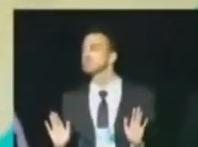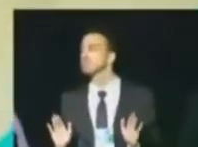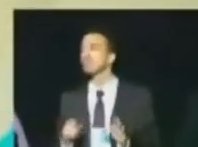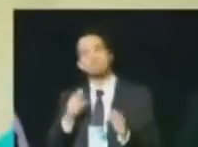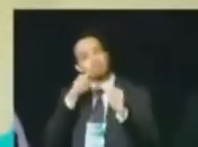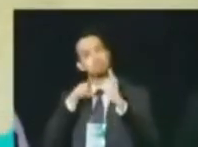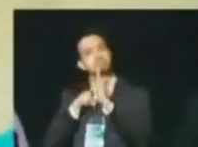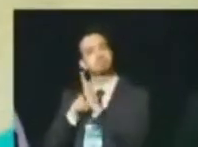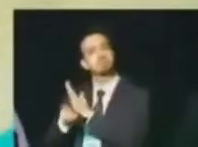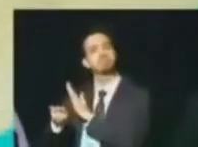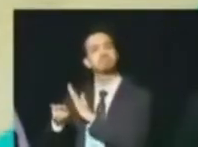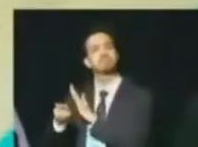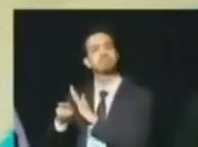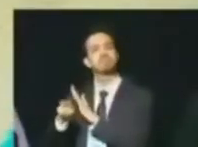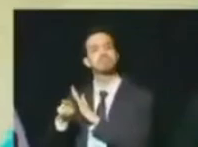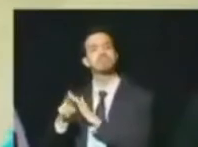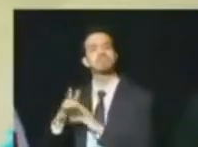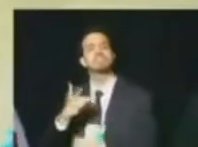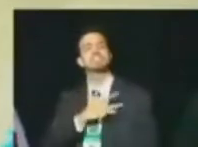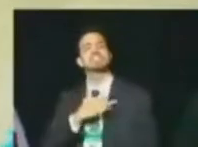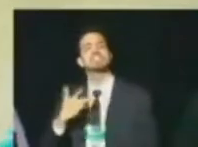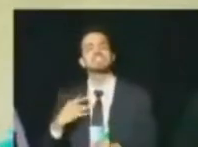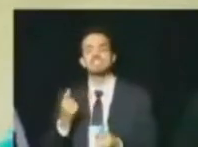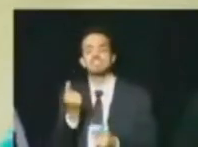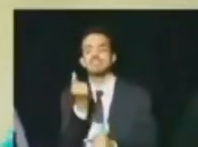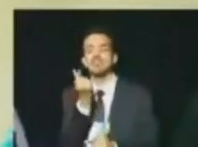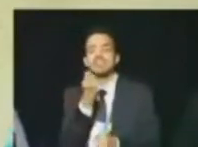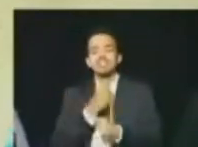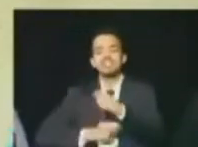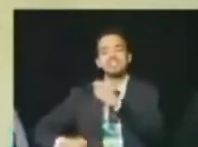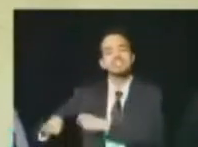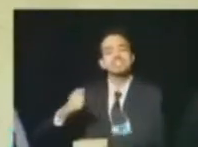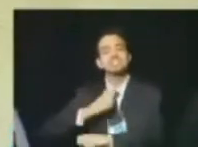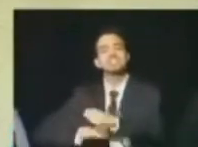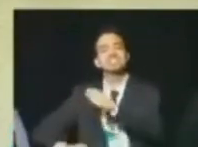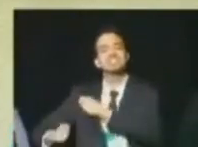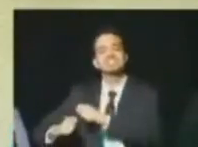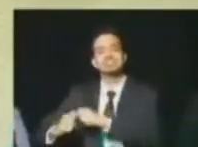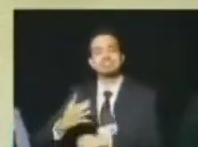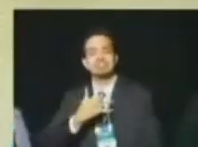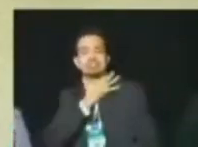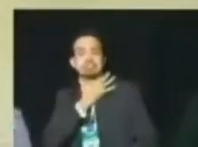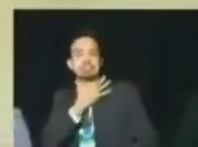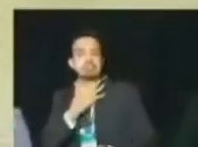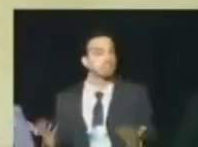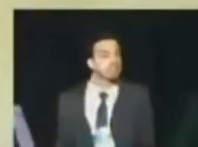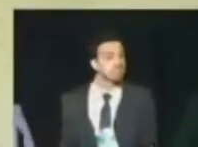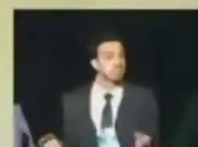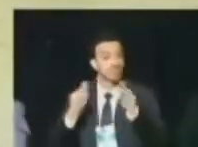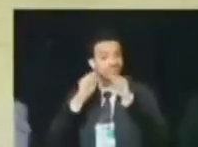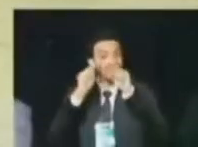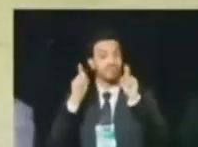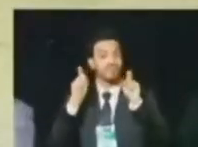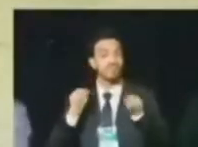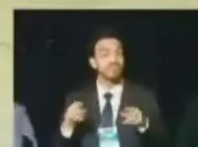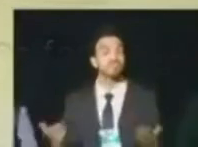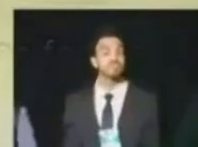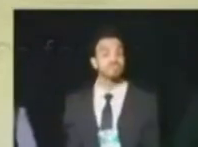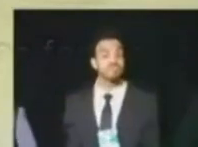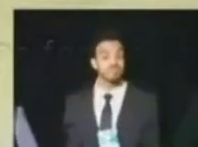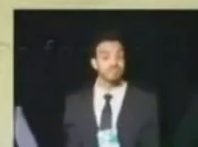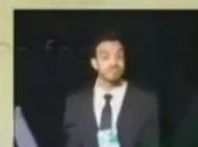Pergunta para ele como é que está a saúde financeira do teu município, o cara não sabe, vai entrar numa dividida, pô. Agora, é muito bom ser candidato a prefeito, não perde